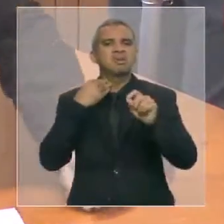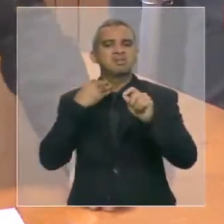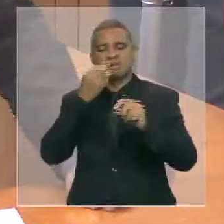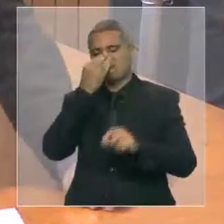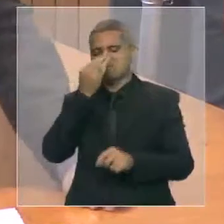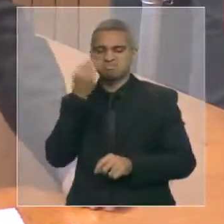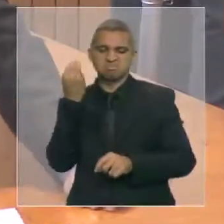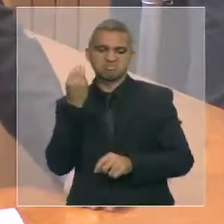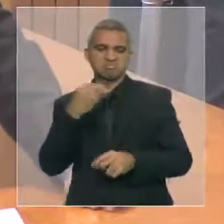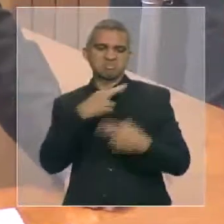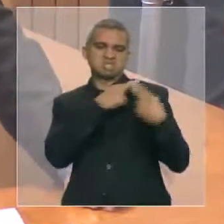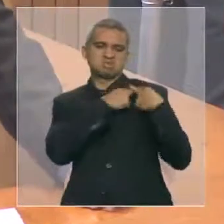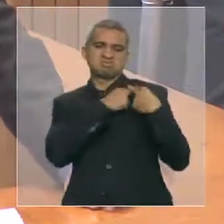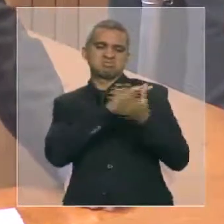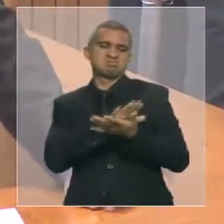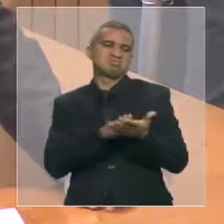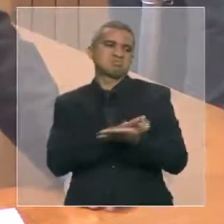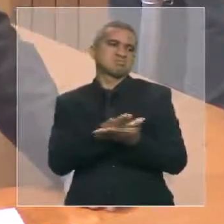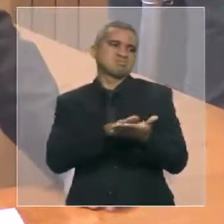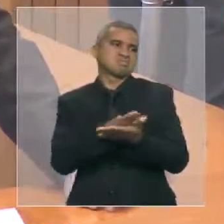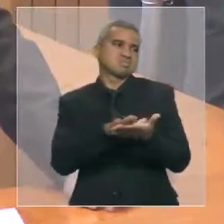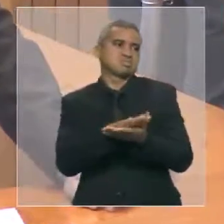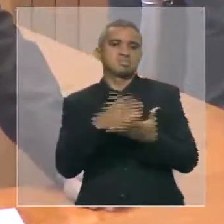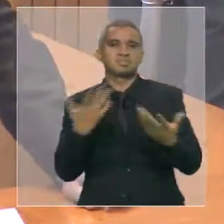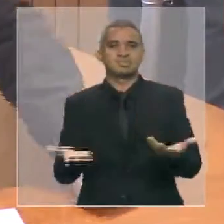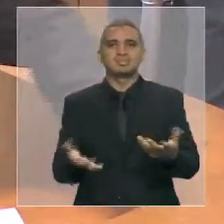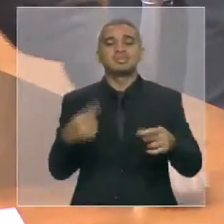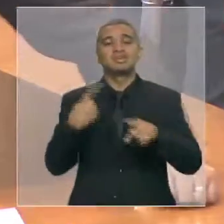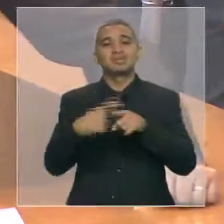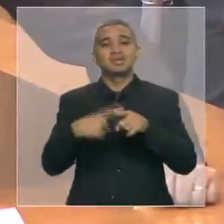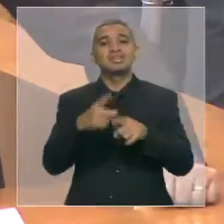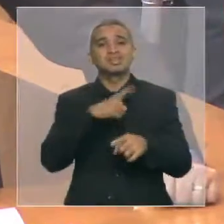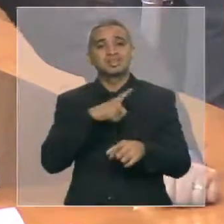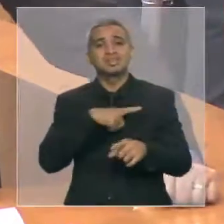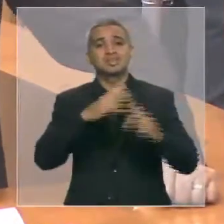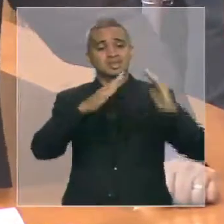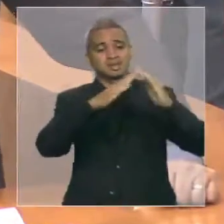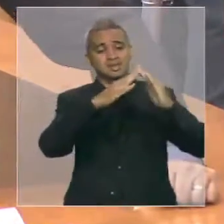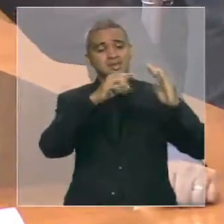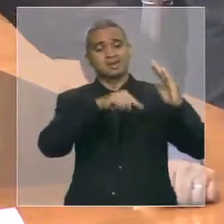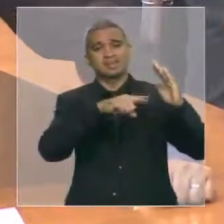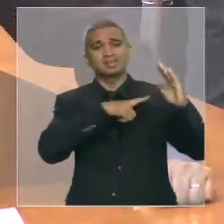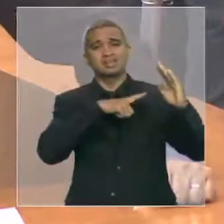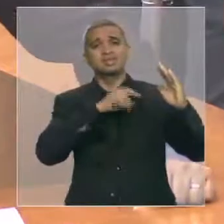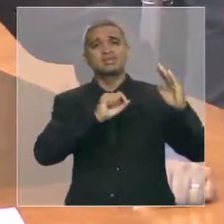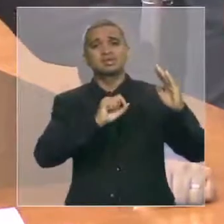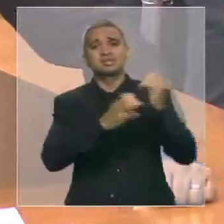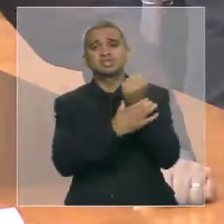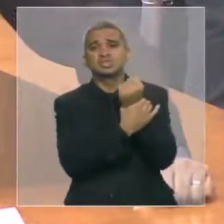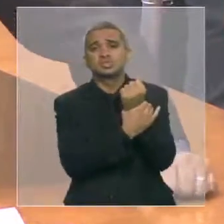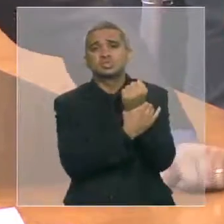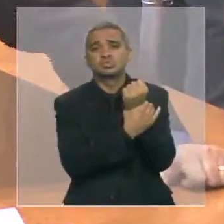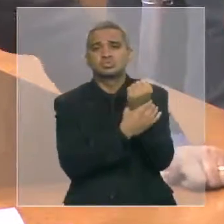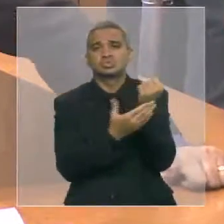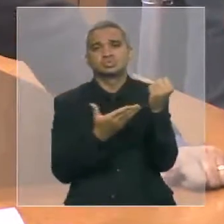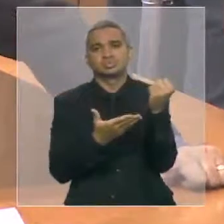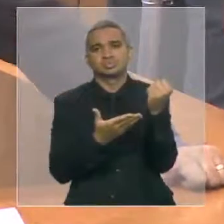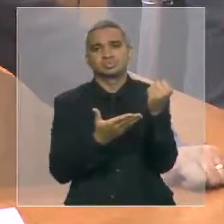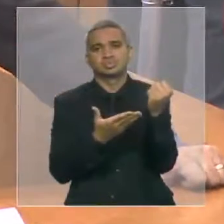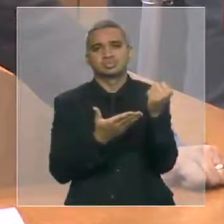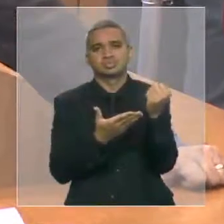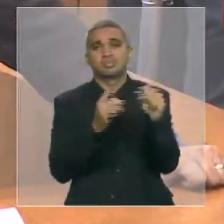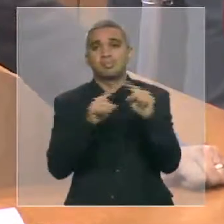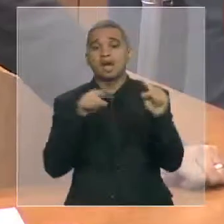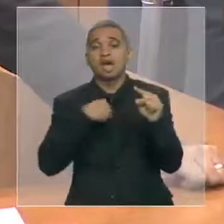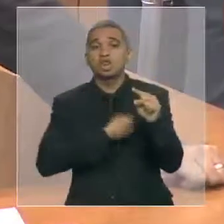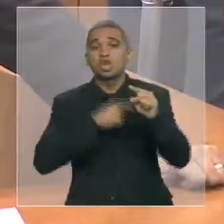responsabilidade porque têm seu patrimônio assegurado. E se eles têm o patrimônio assegurado, eles não têm a perder. E nós estamos preocupados com